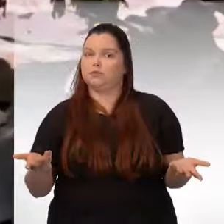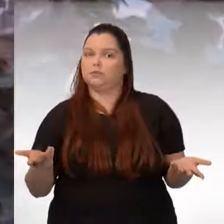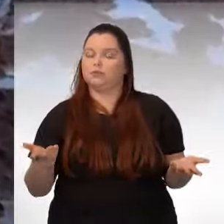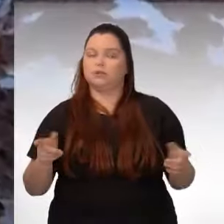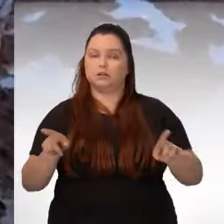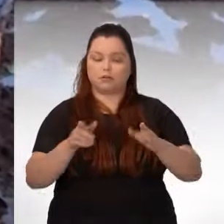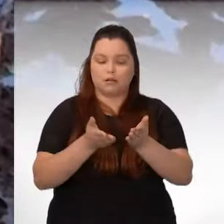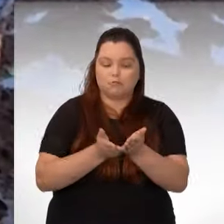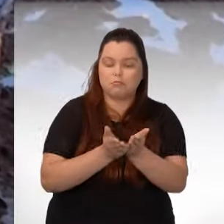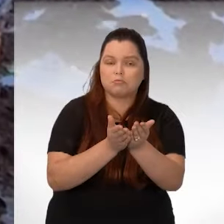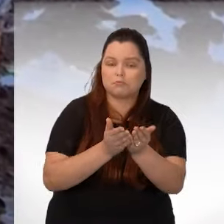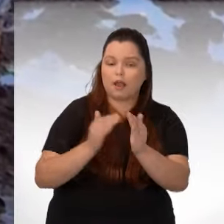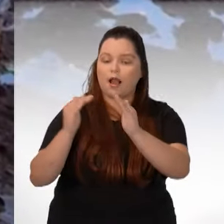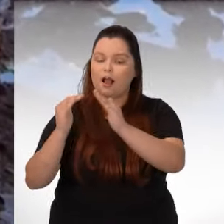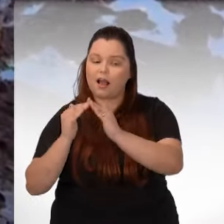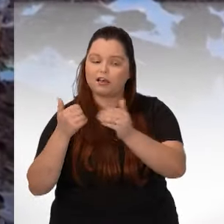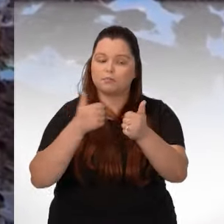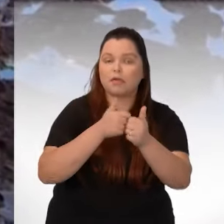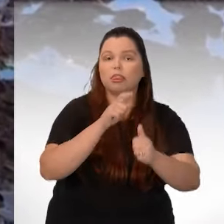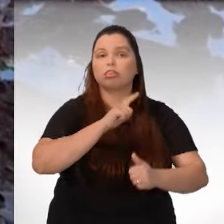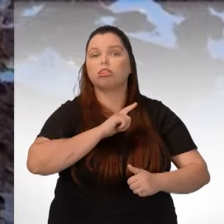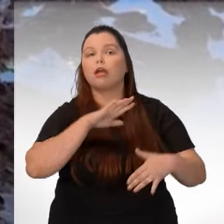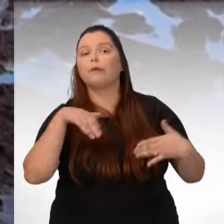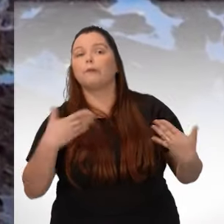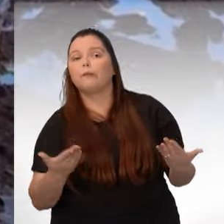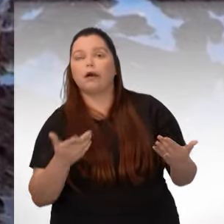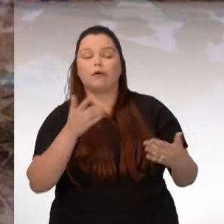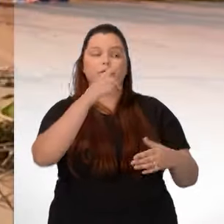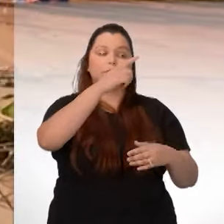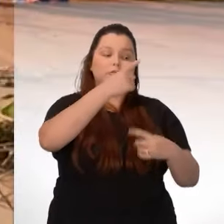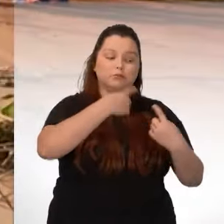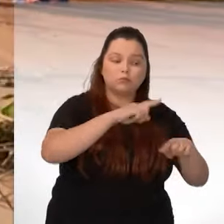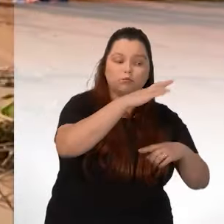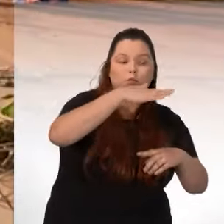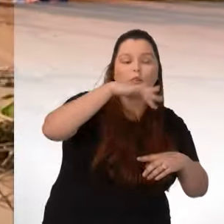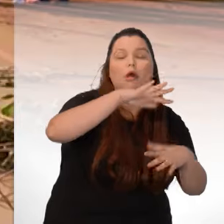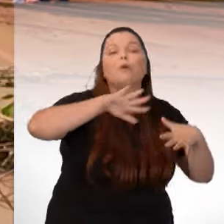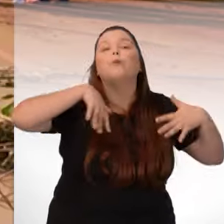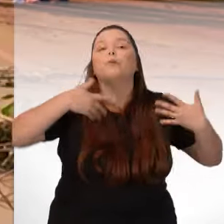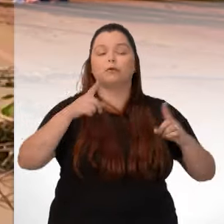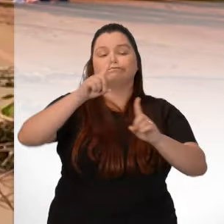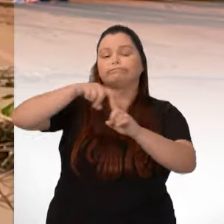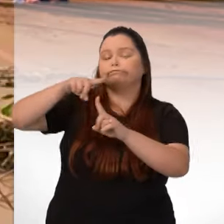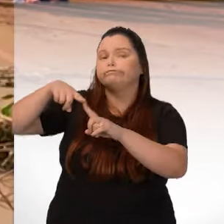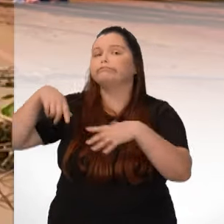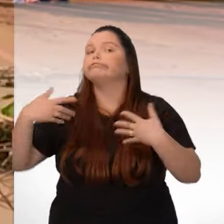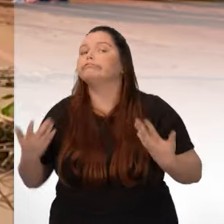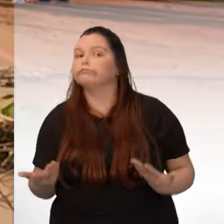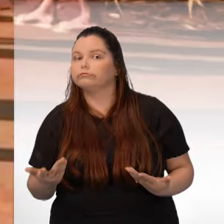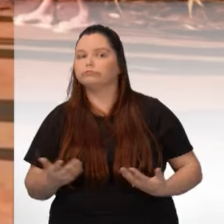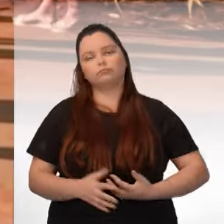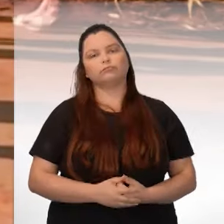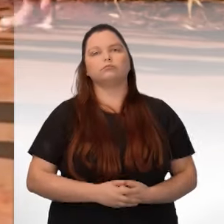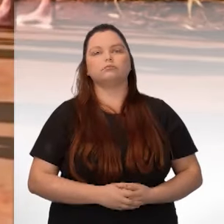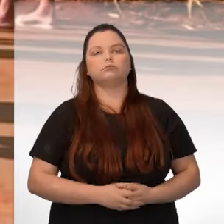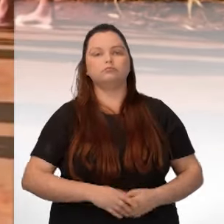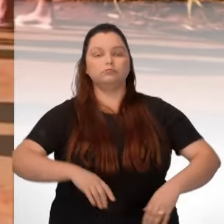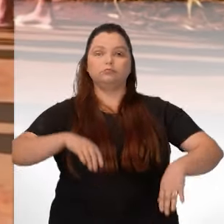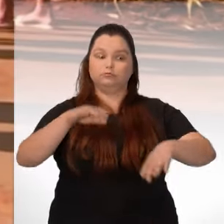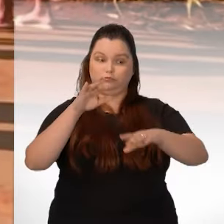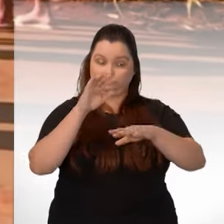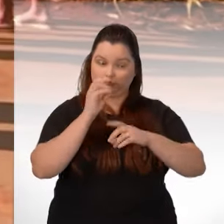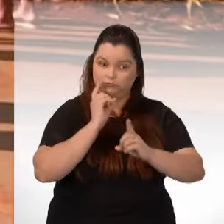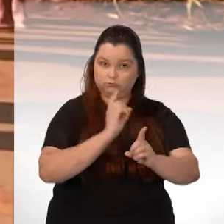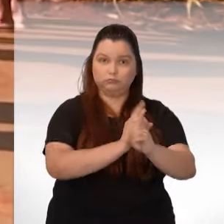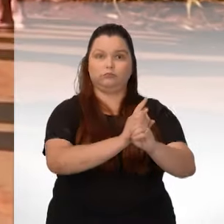as pessoas que devem ser indenizadas e quais são os danos indenizados, a tipologia dos danos a serem indenizados. Um diagnóstico